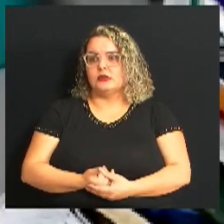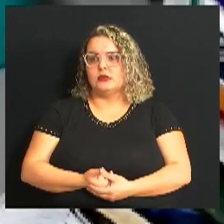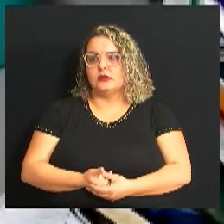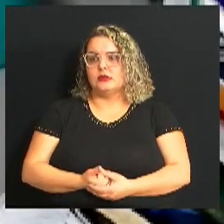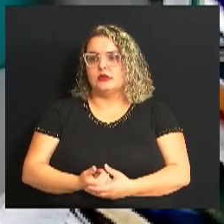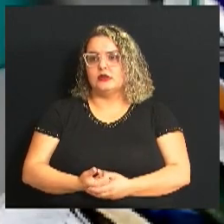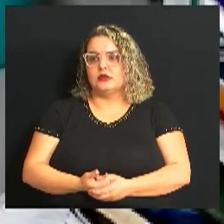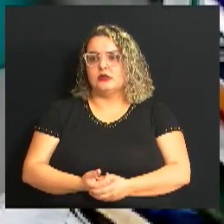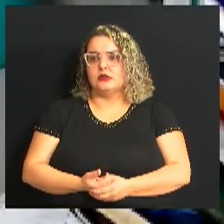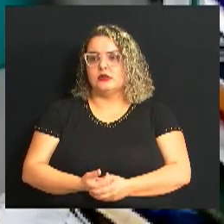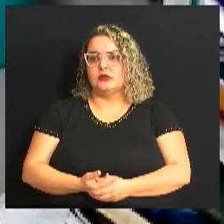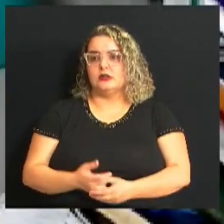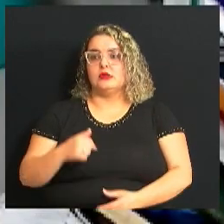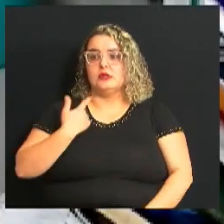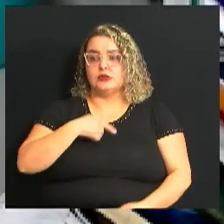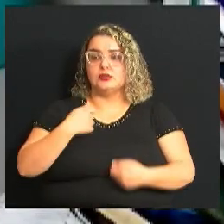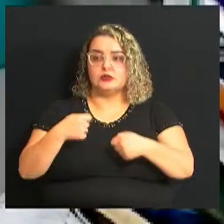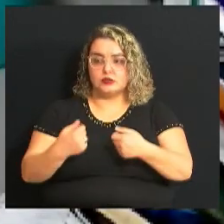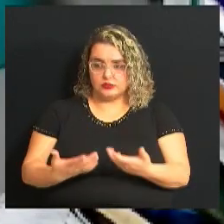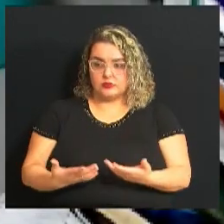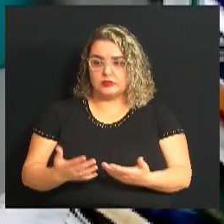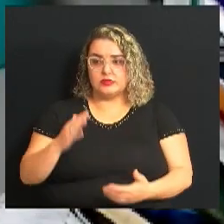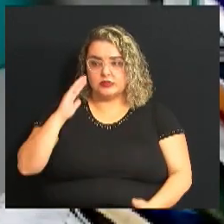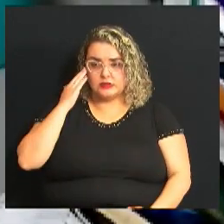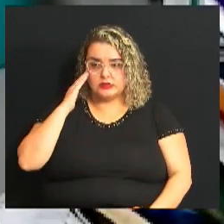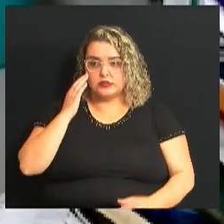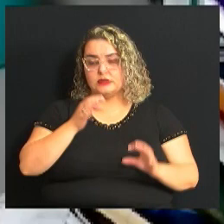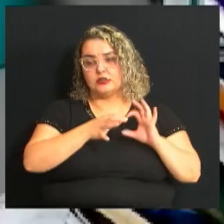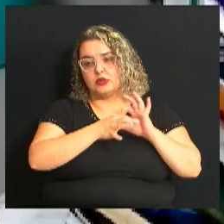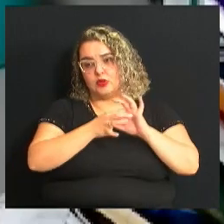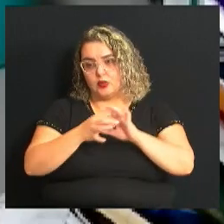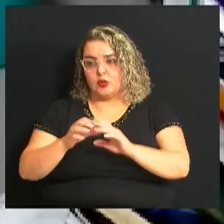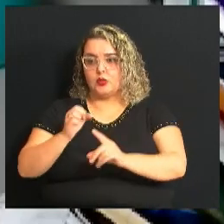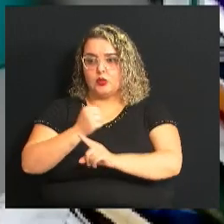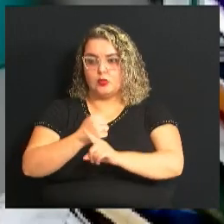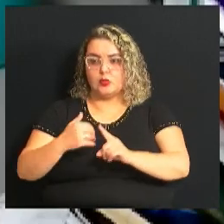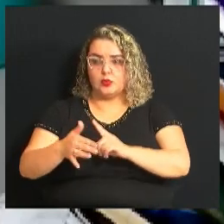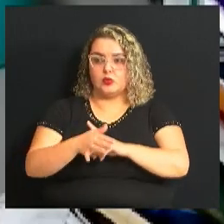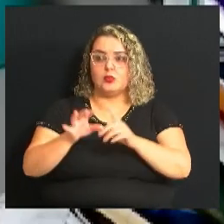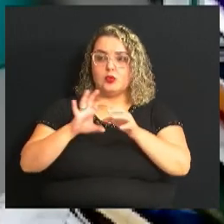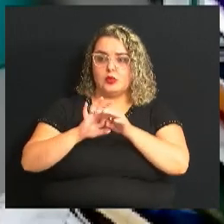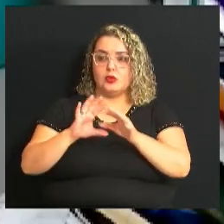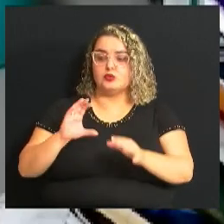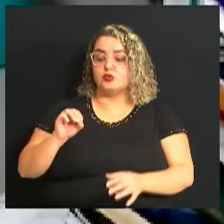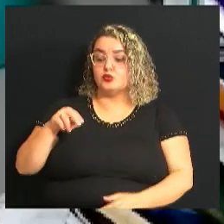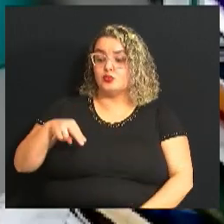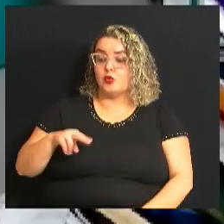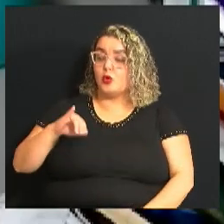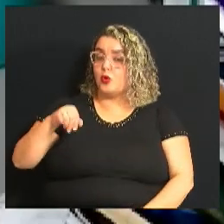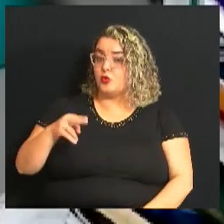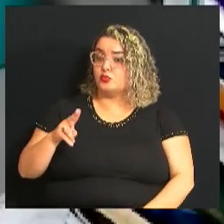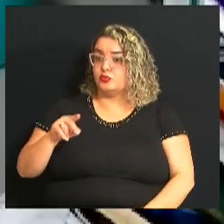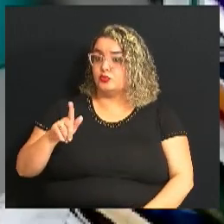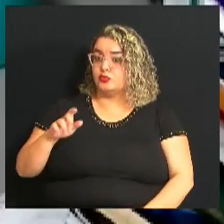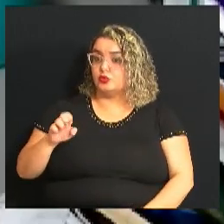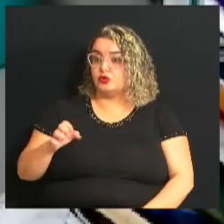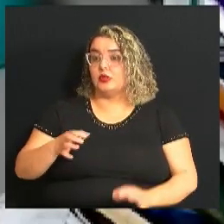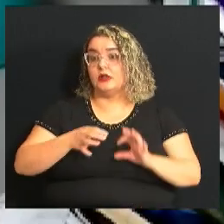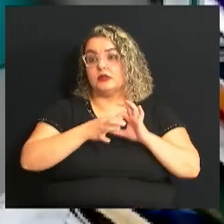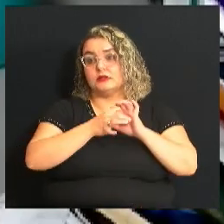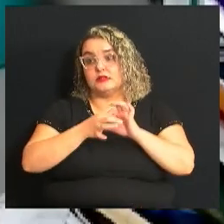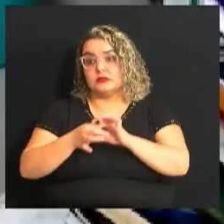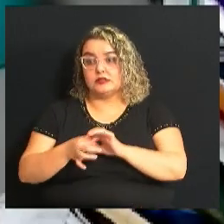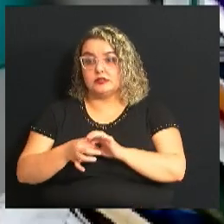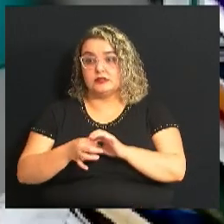A gente precisa entender o contexto social. A questão da autorização por parte do cônjuge, ela surge num contexto